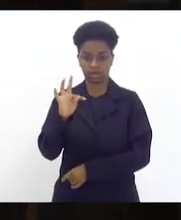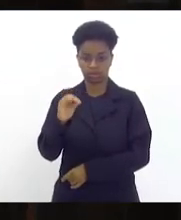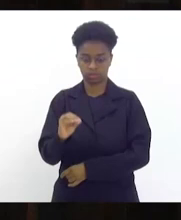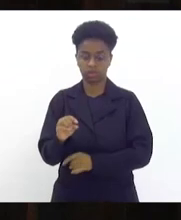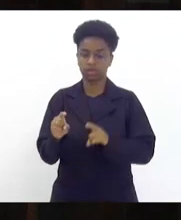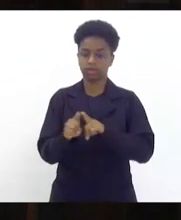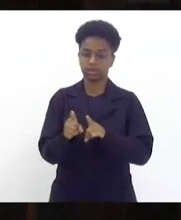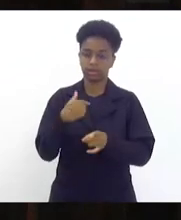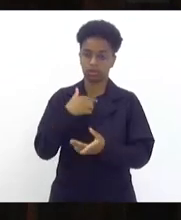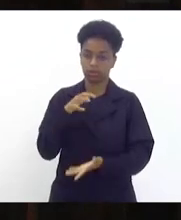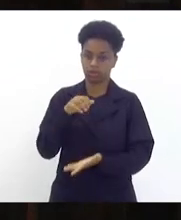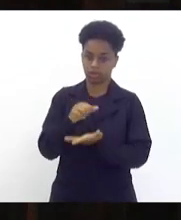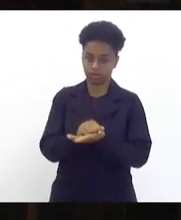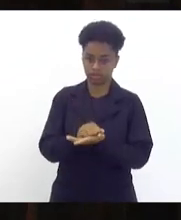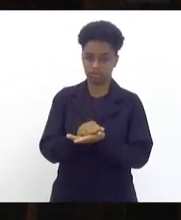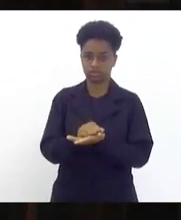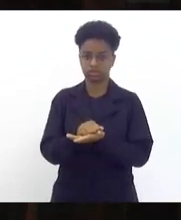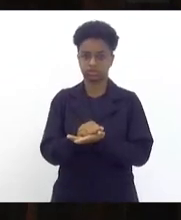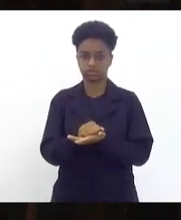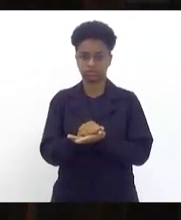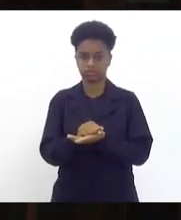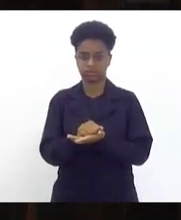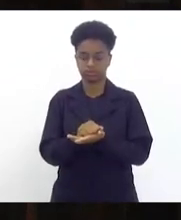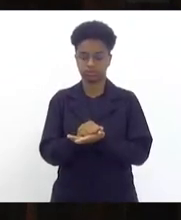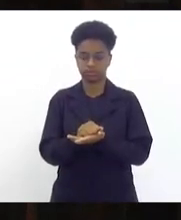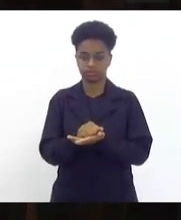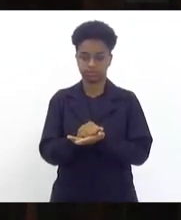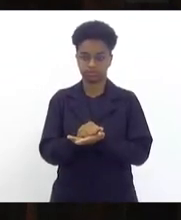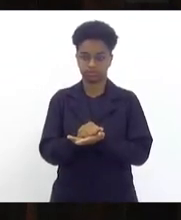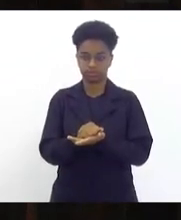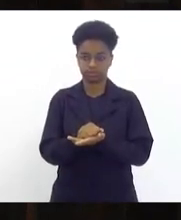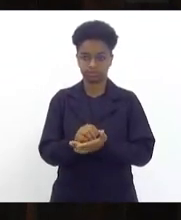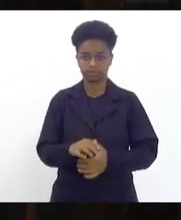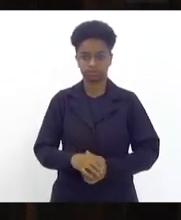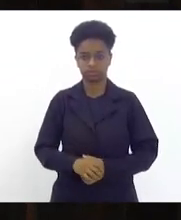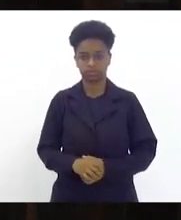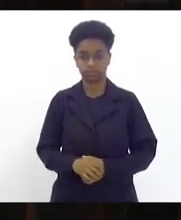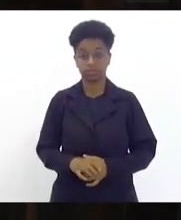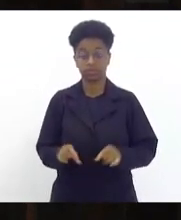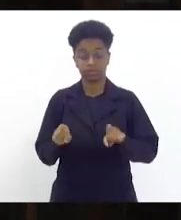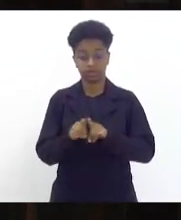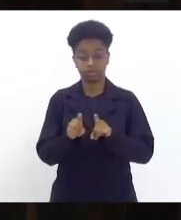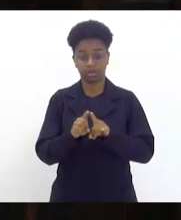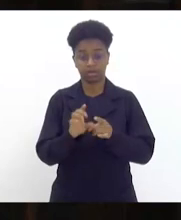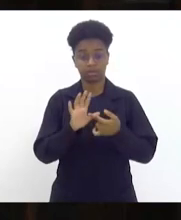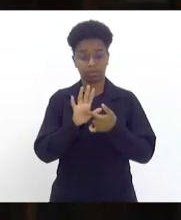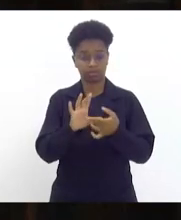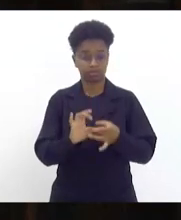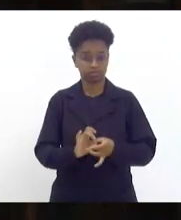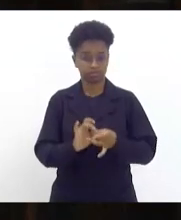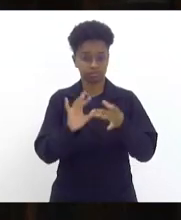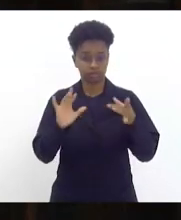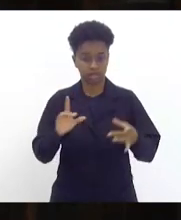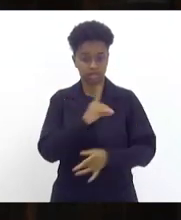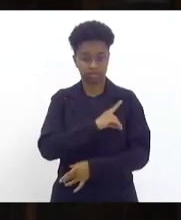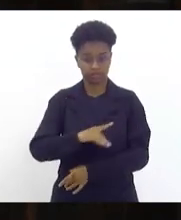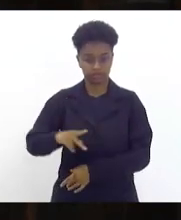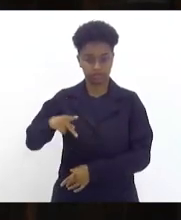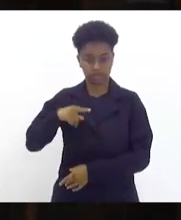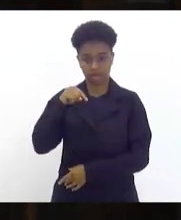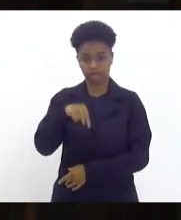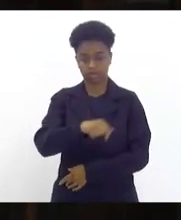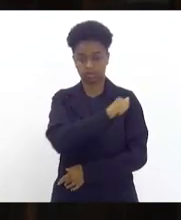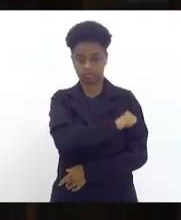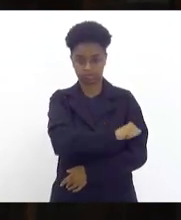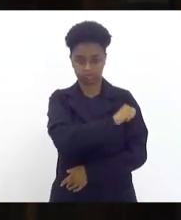de registrar de deixar totalmente disponível a Defensoria Pública do